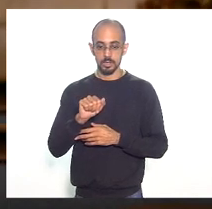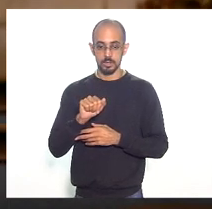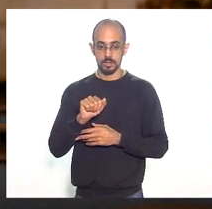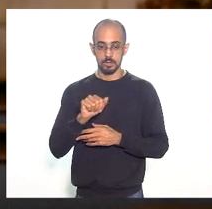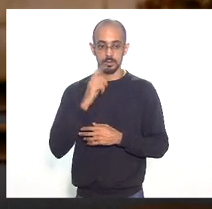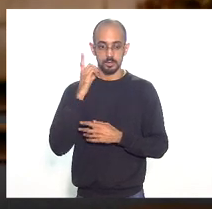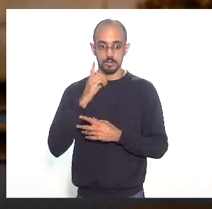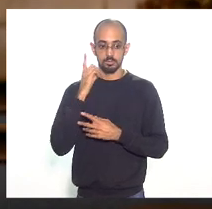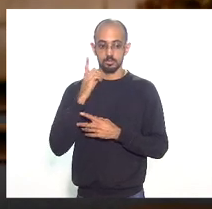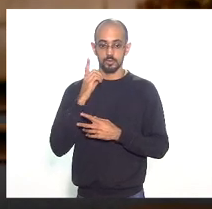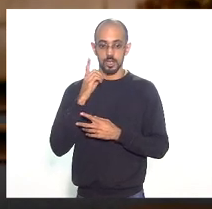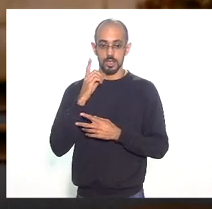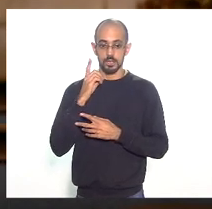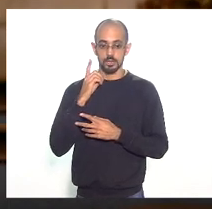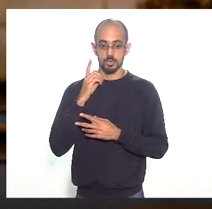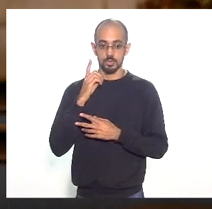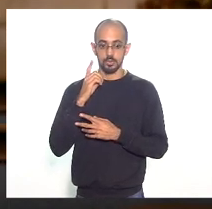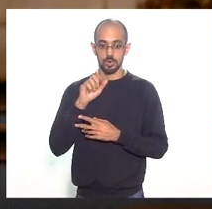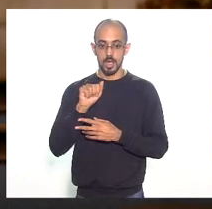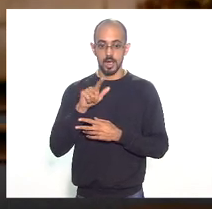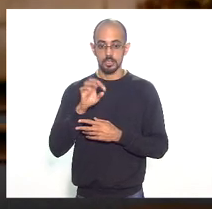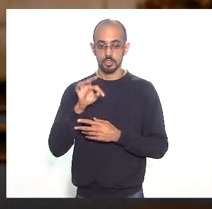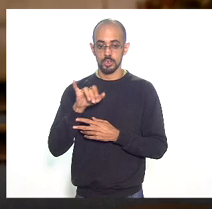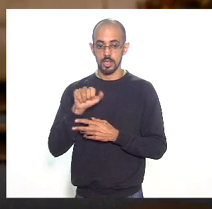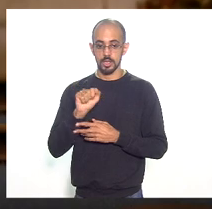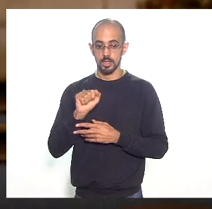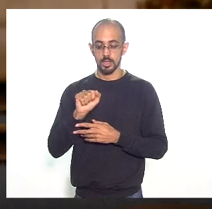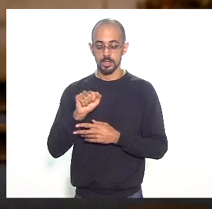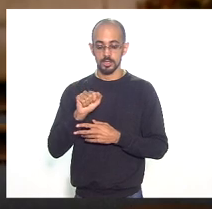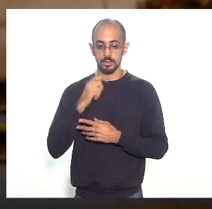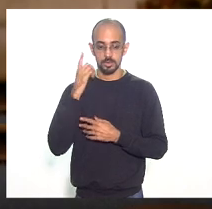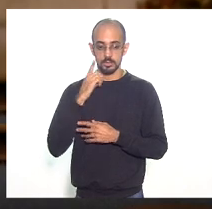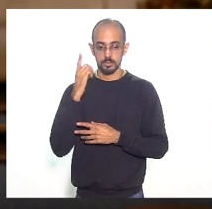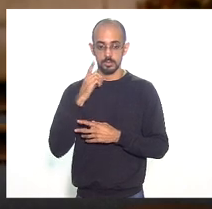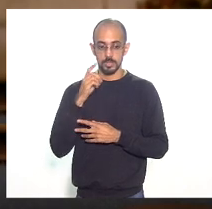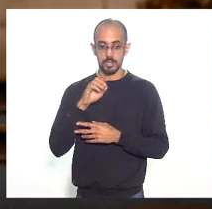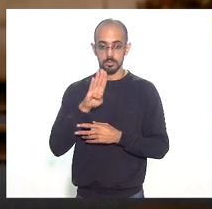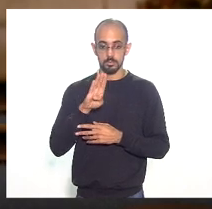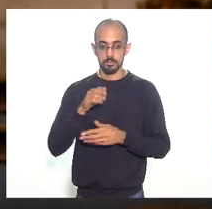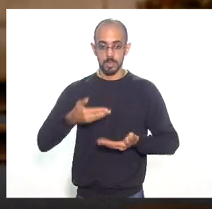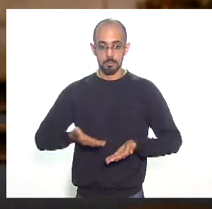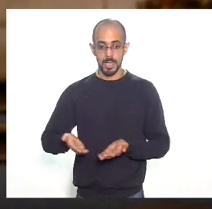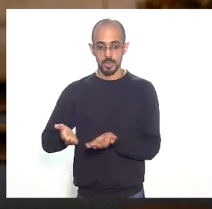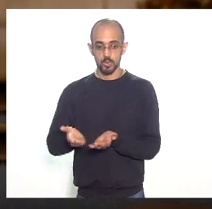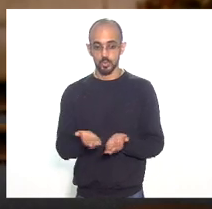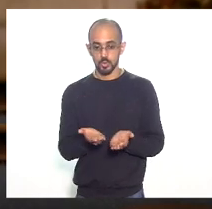Deputado Atila Nunes. Deputado Bebeto.